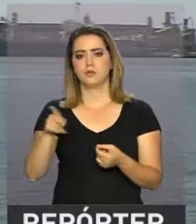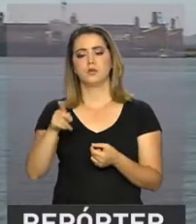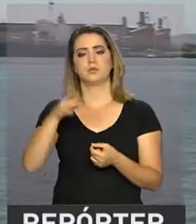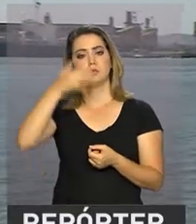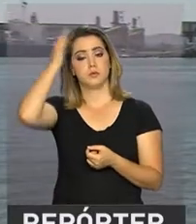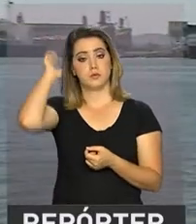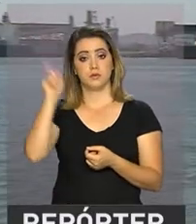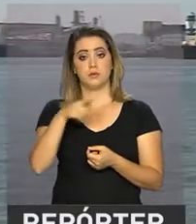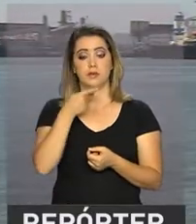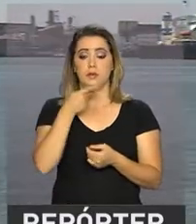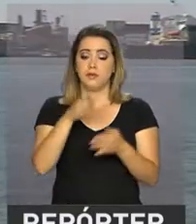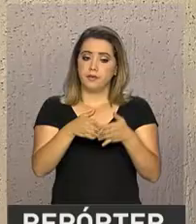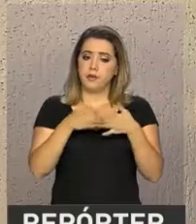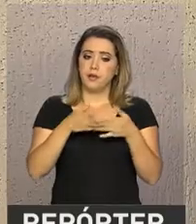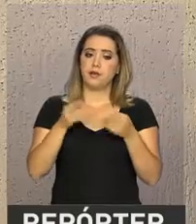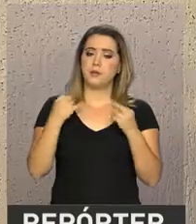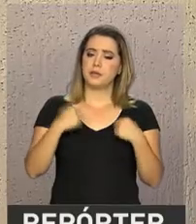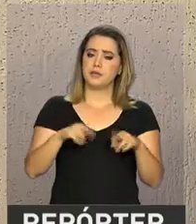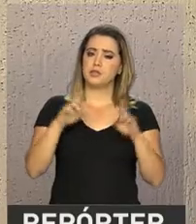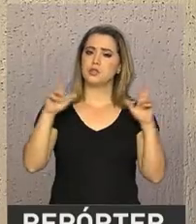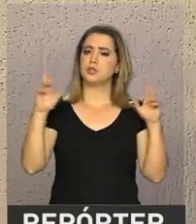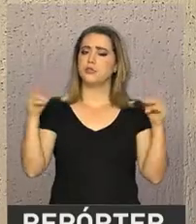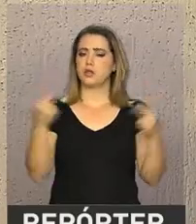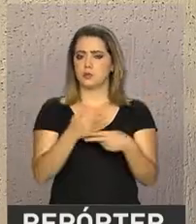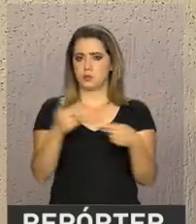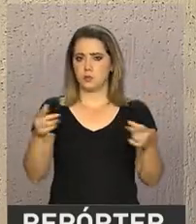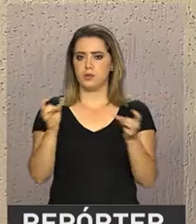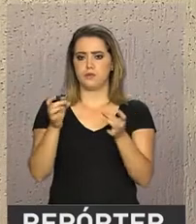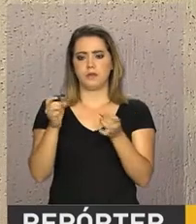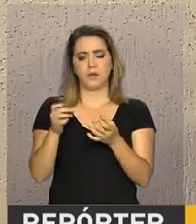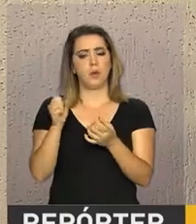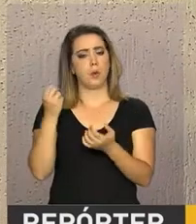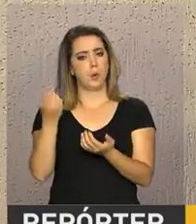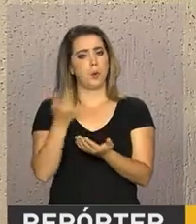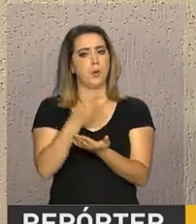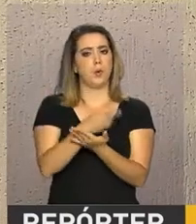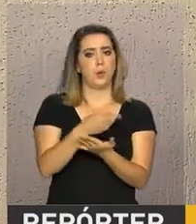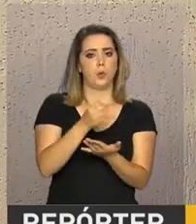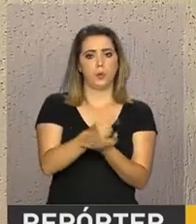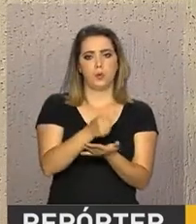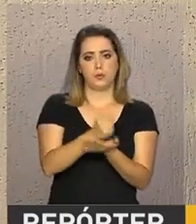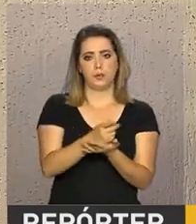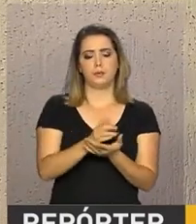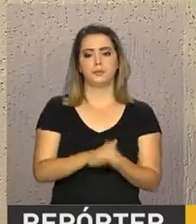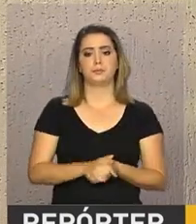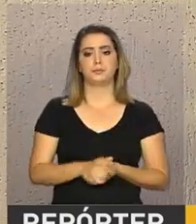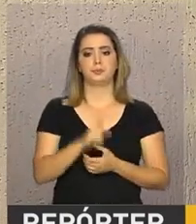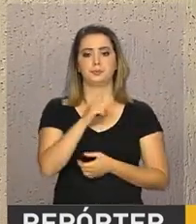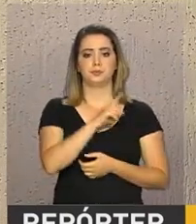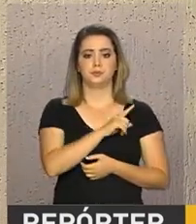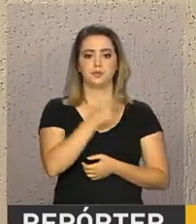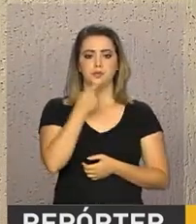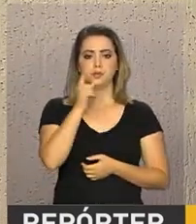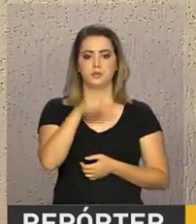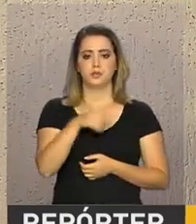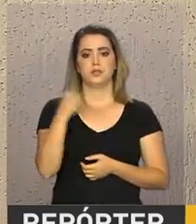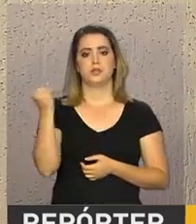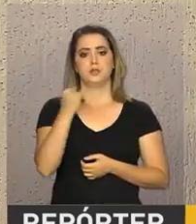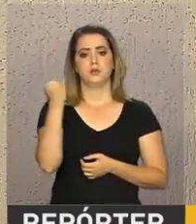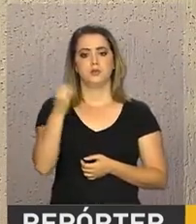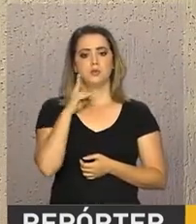diversificar esse comércio importante olhando para uma relação de longo prazo